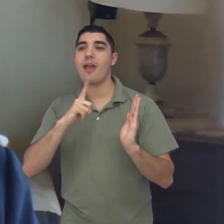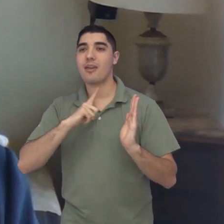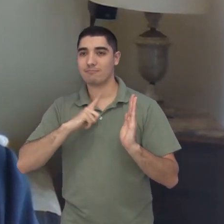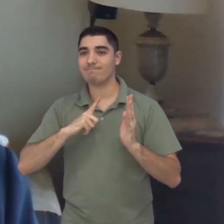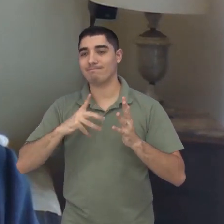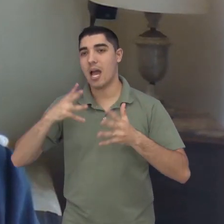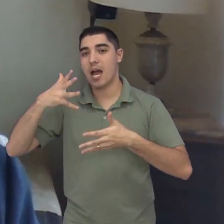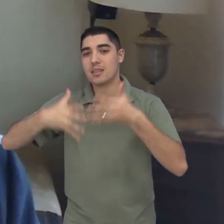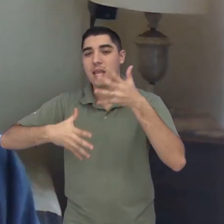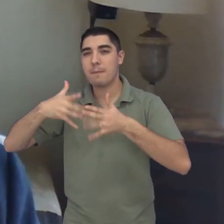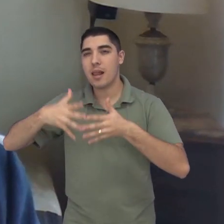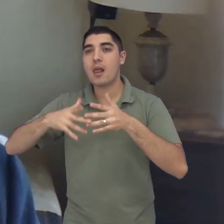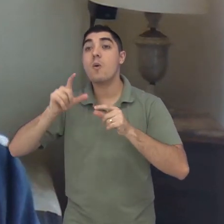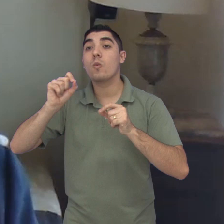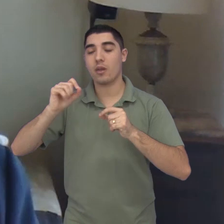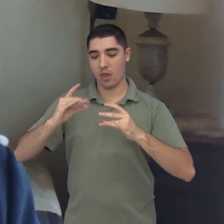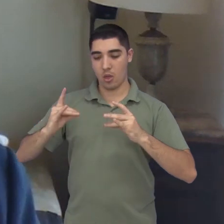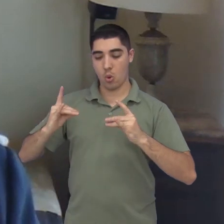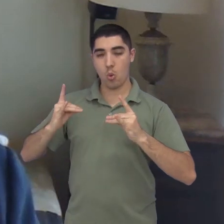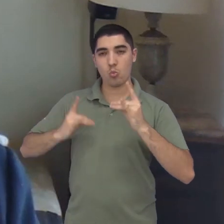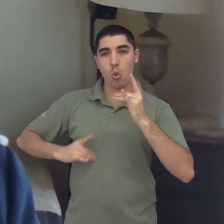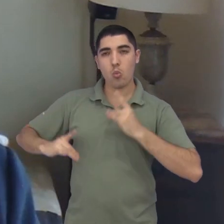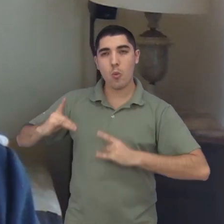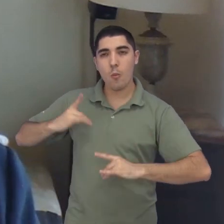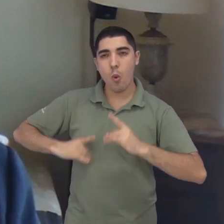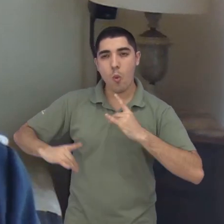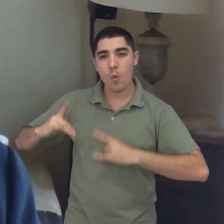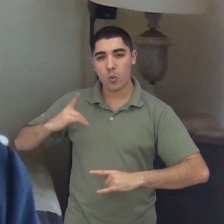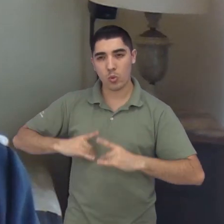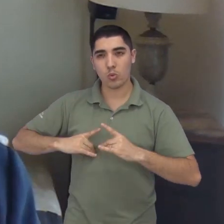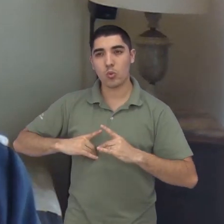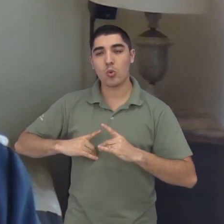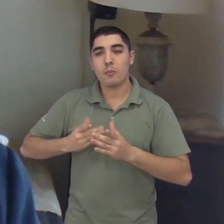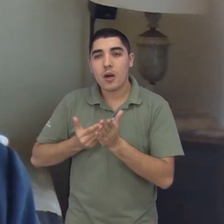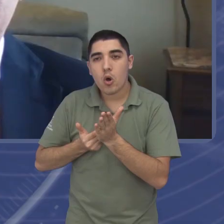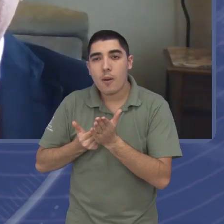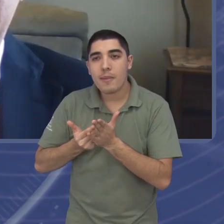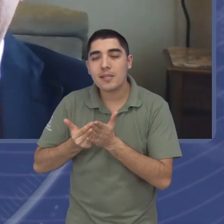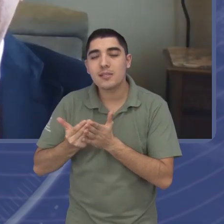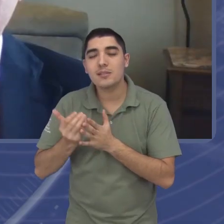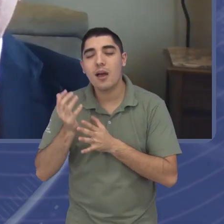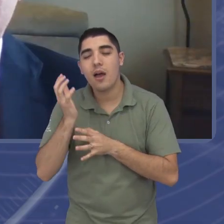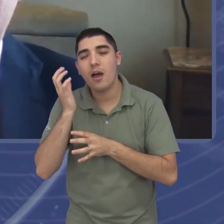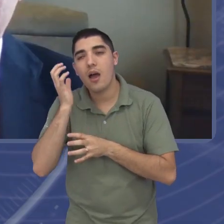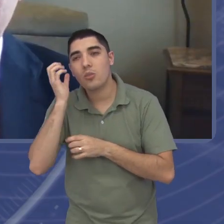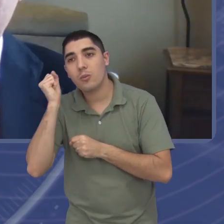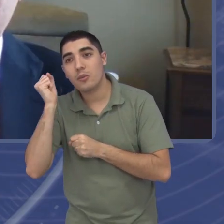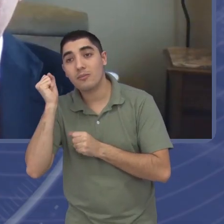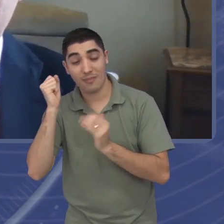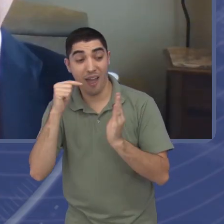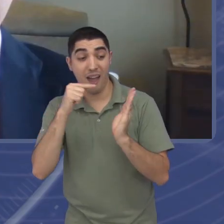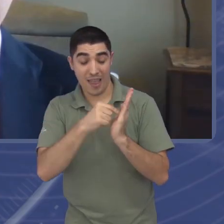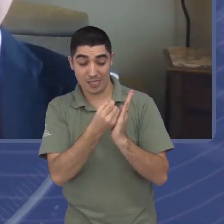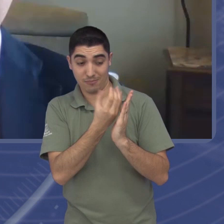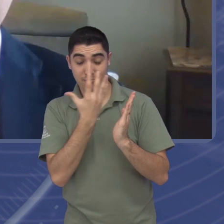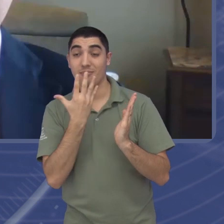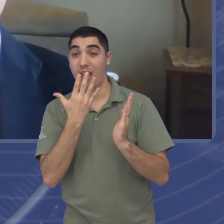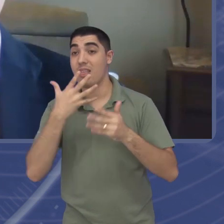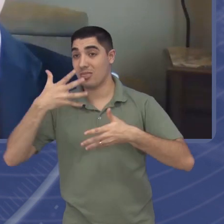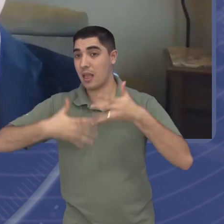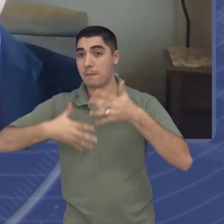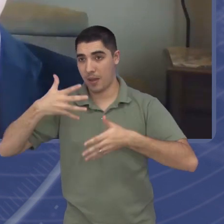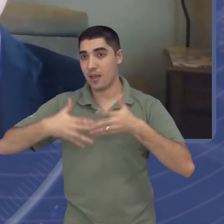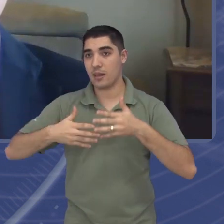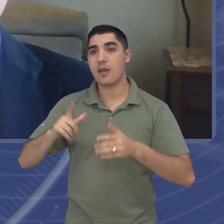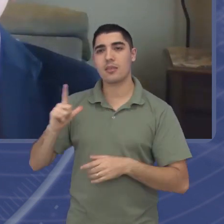de melatonina, que é o hormônio que vai fazer com que a gente inicie o sono, né? O que vai induzir ao sono. A melatonina hoje